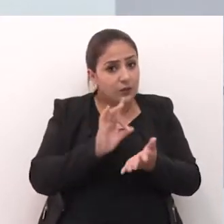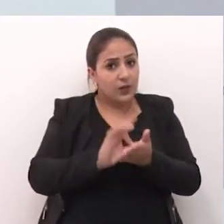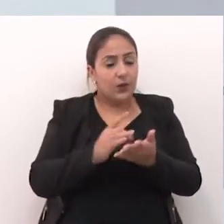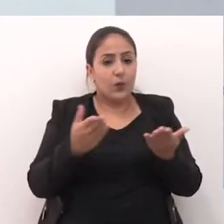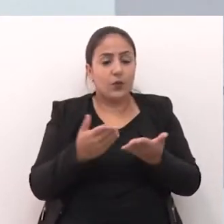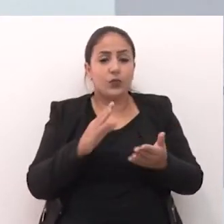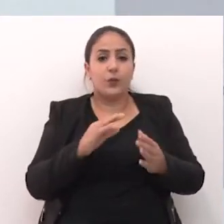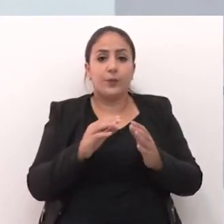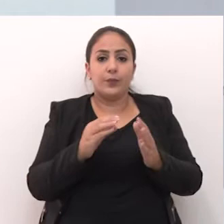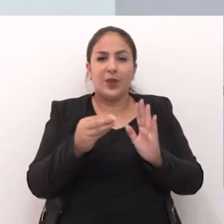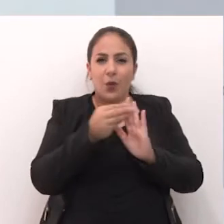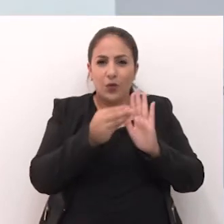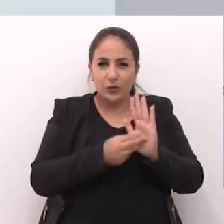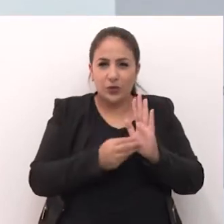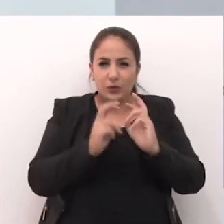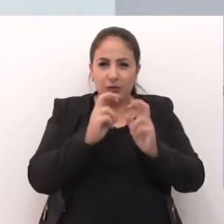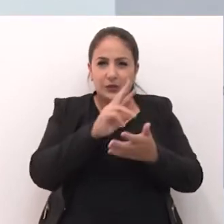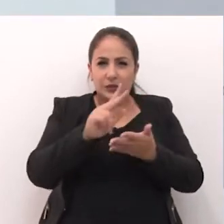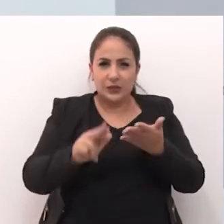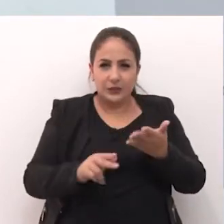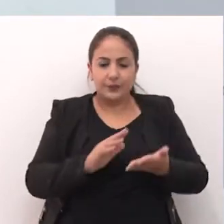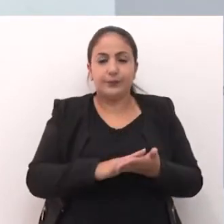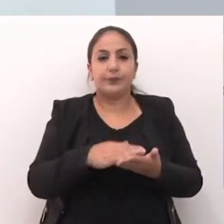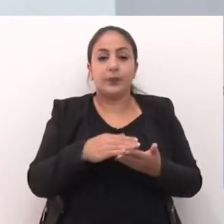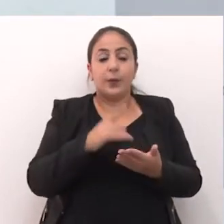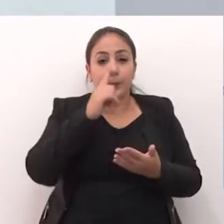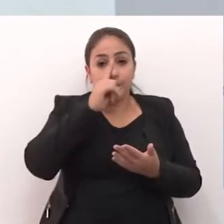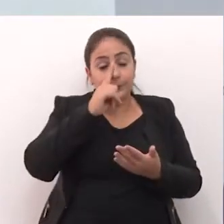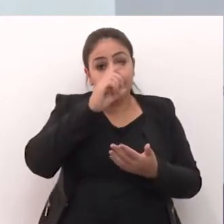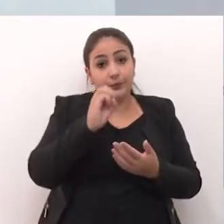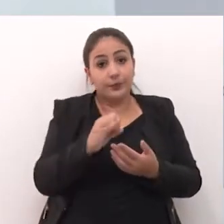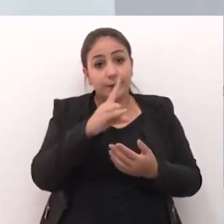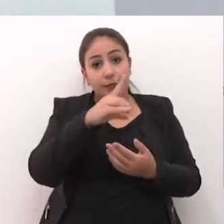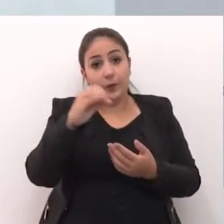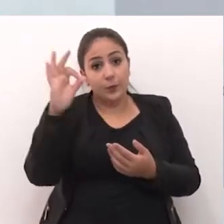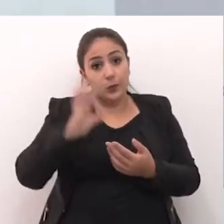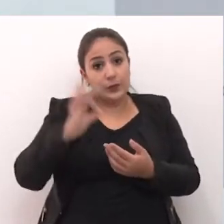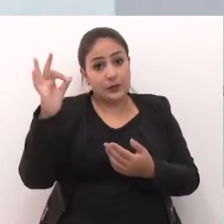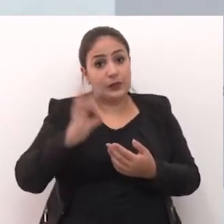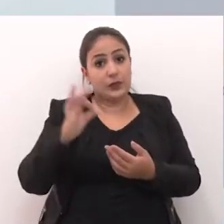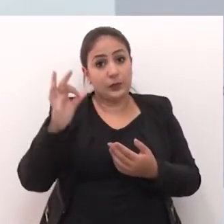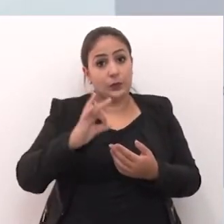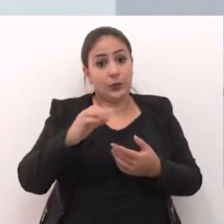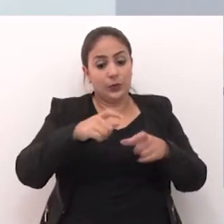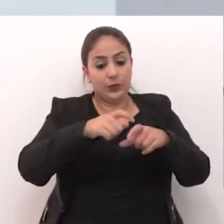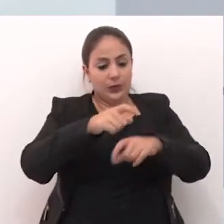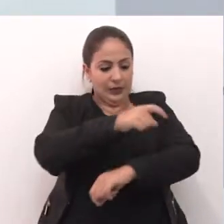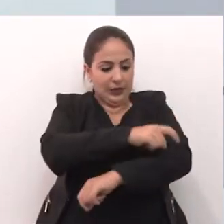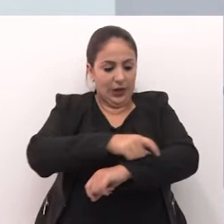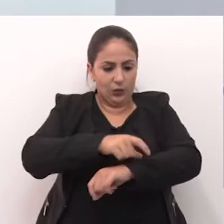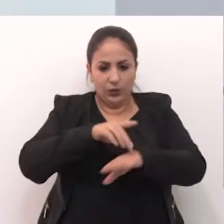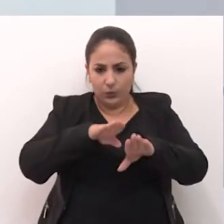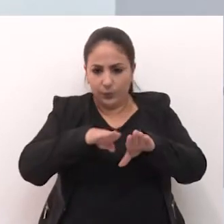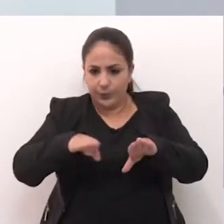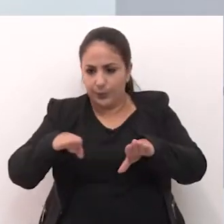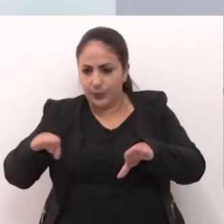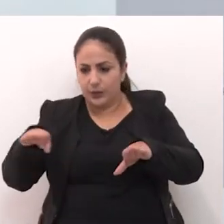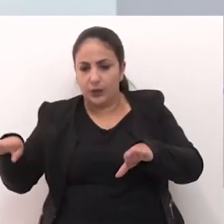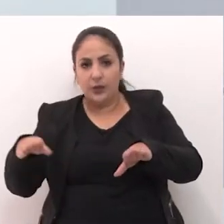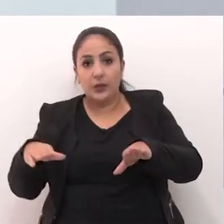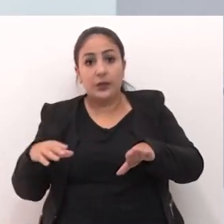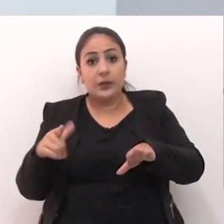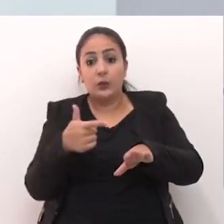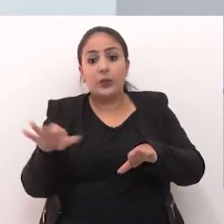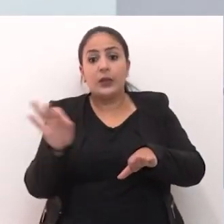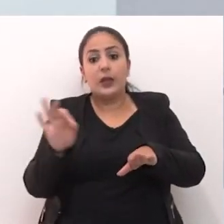que há um perigo constante que quando você bota 100% do passeio, tu não está preservando a